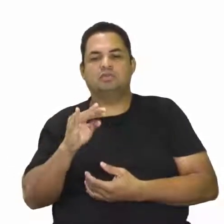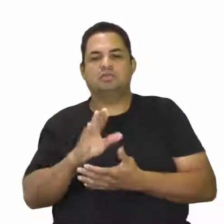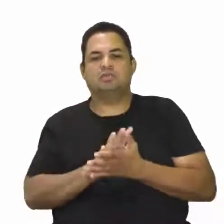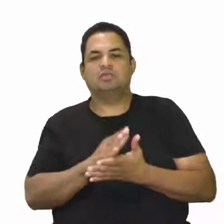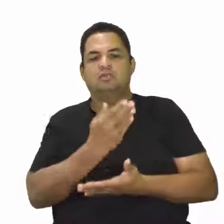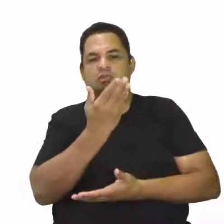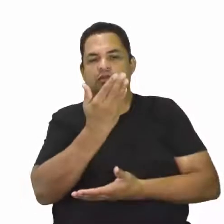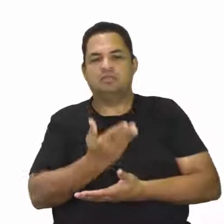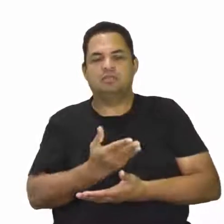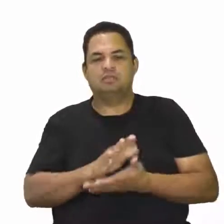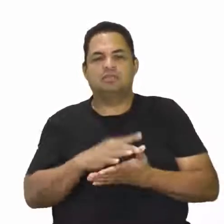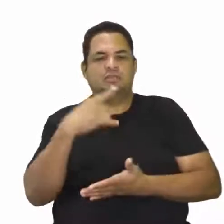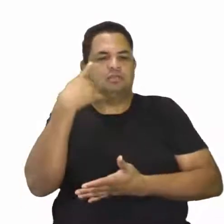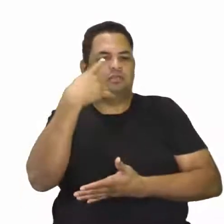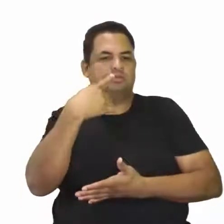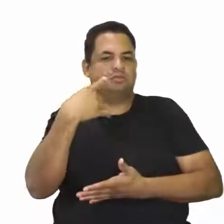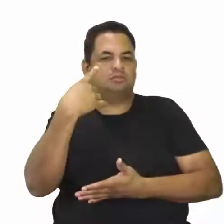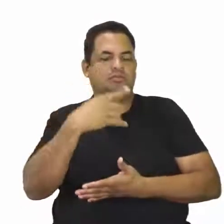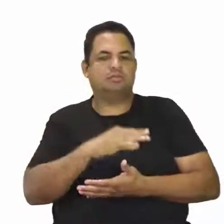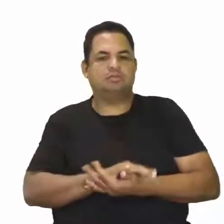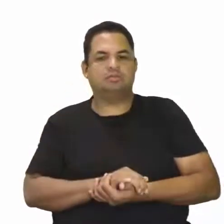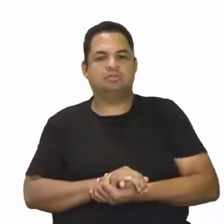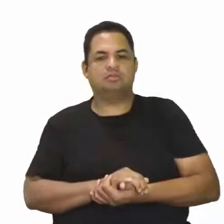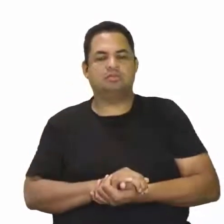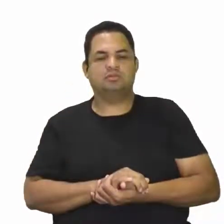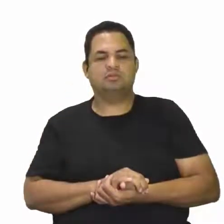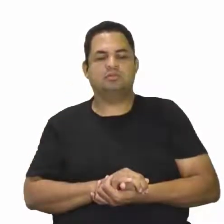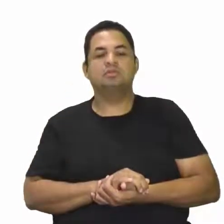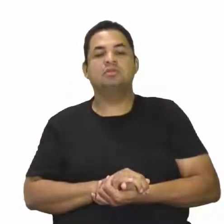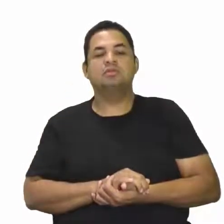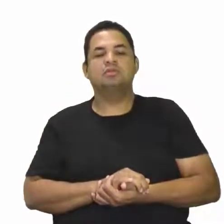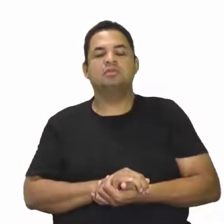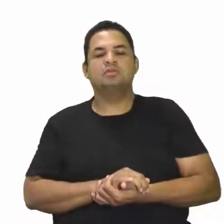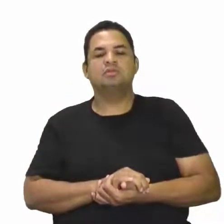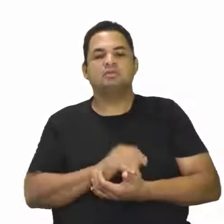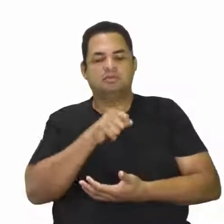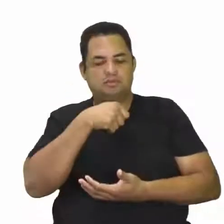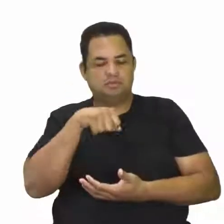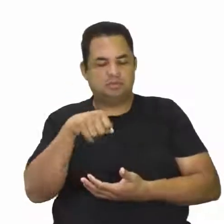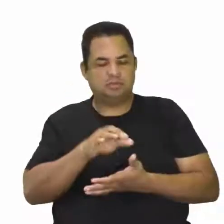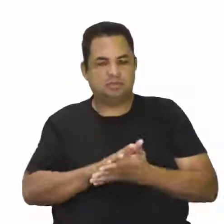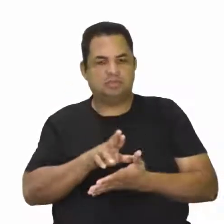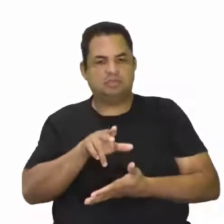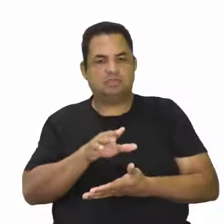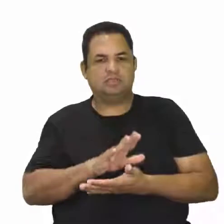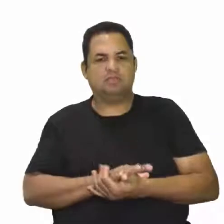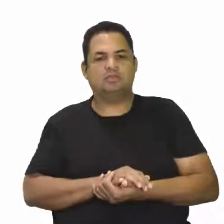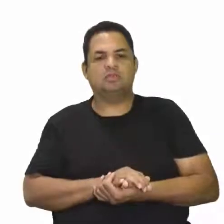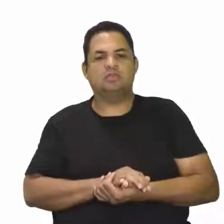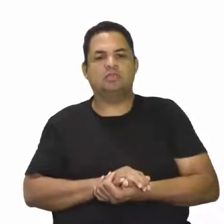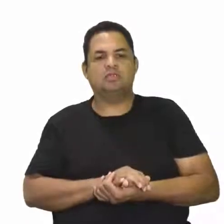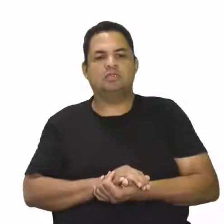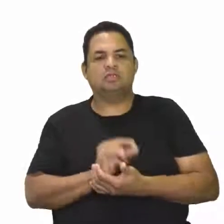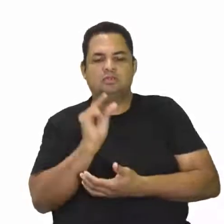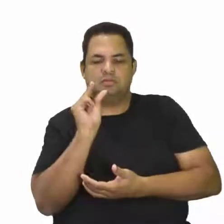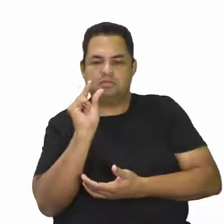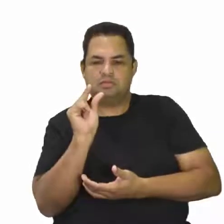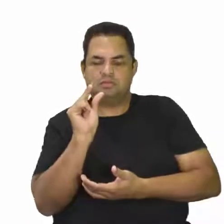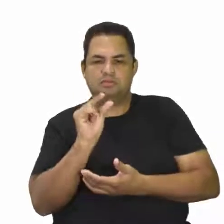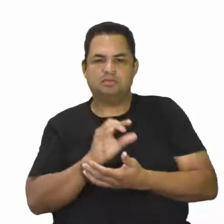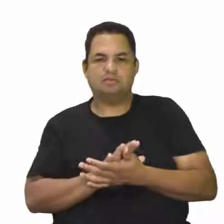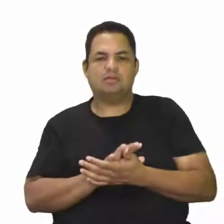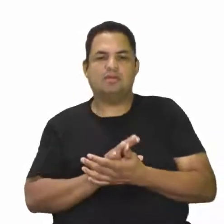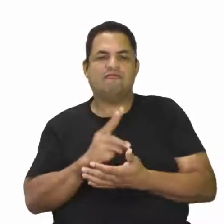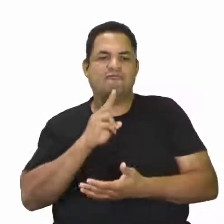do espanhol e a última sílaba do português. A escrita é a mesma, o que muda é a sílaba